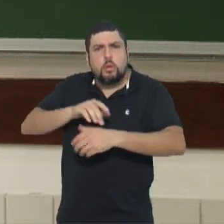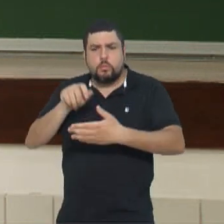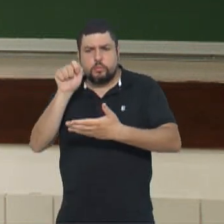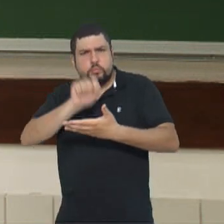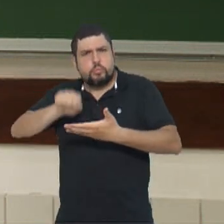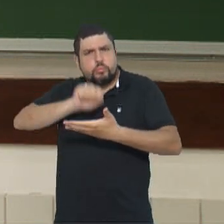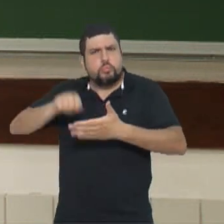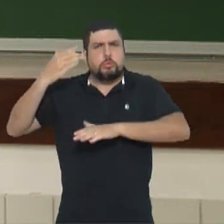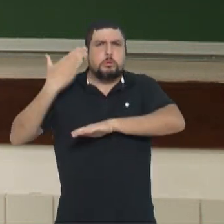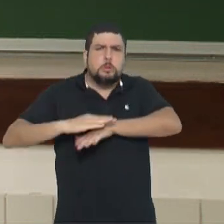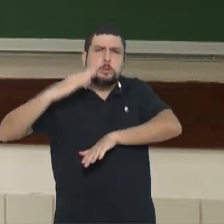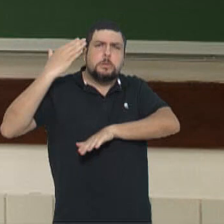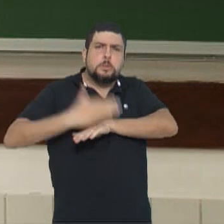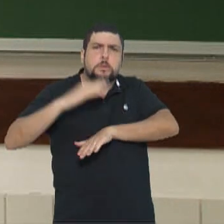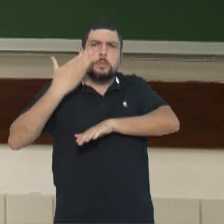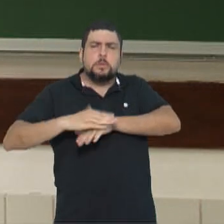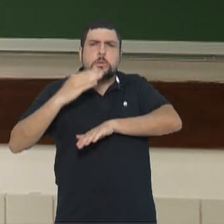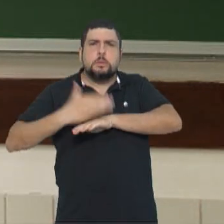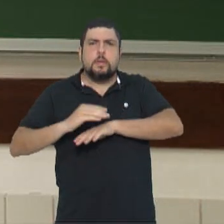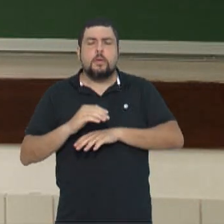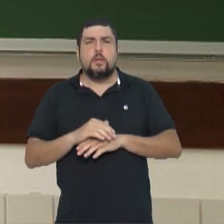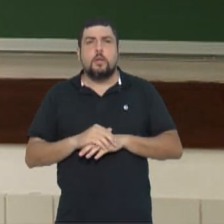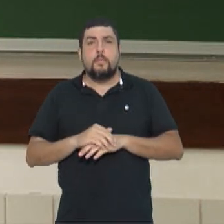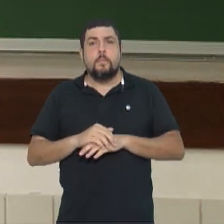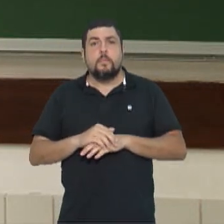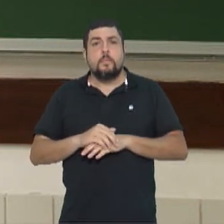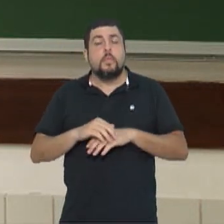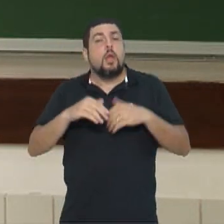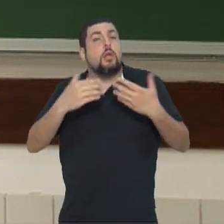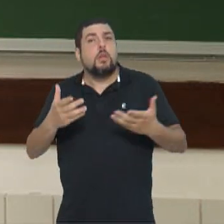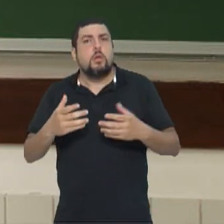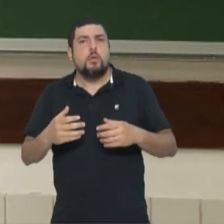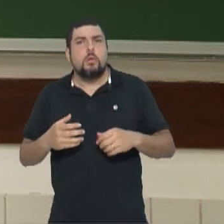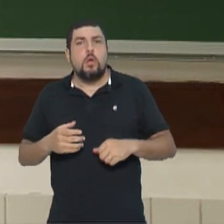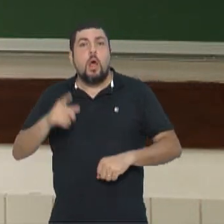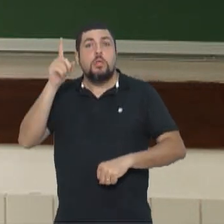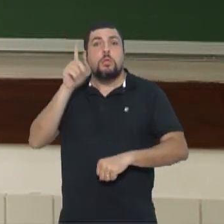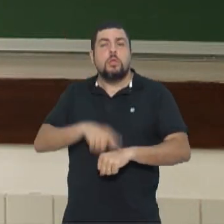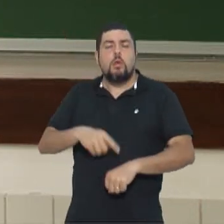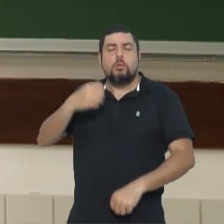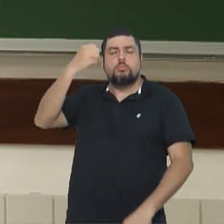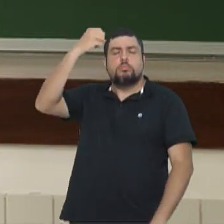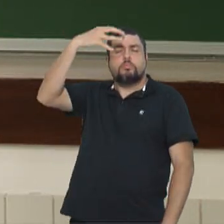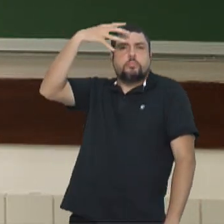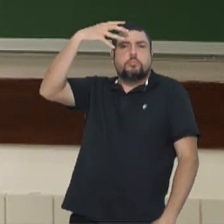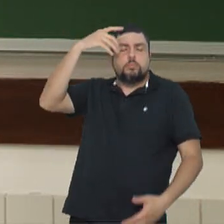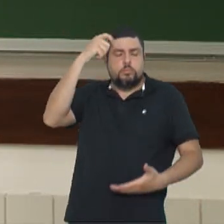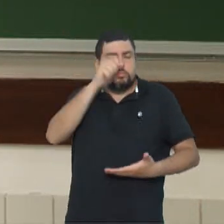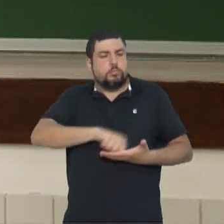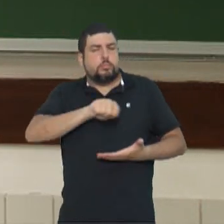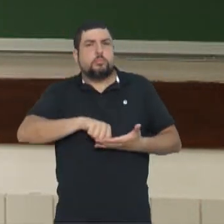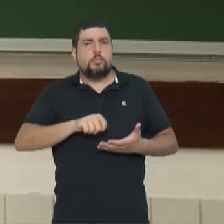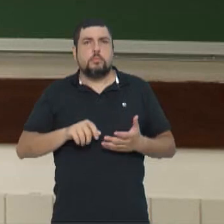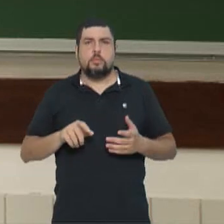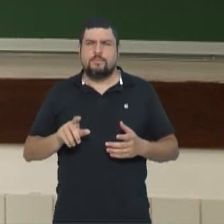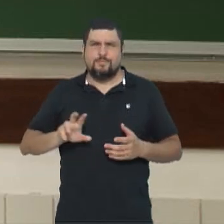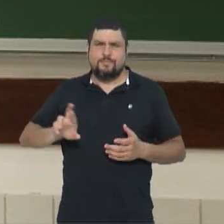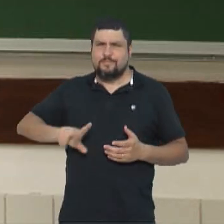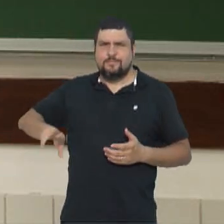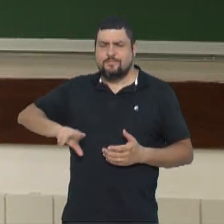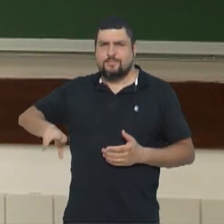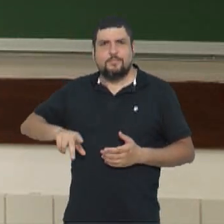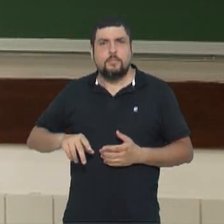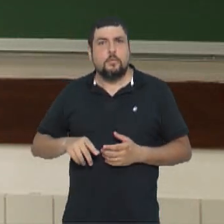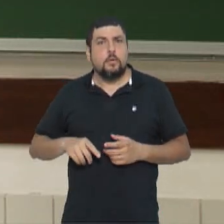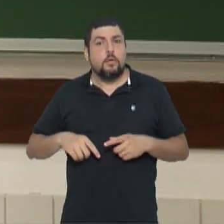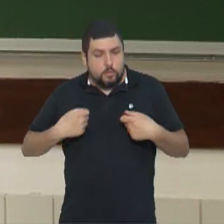em alguma coisa, não vou conseguir isso de uma, tipo, ah, agora eu vou ser iluminado. Não, eu preciso me dedicar. Então,